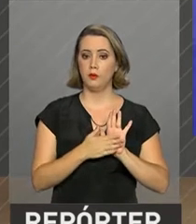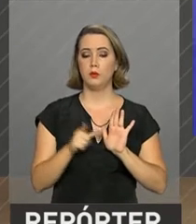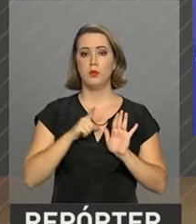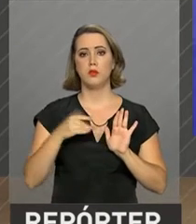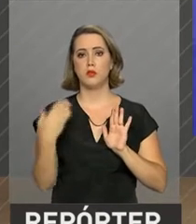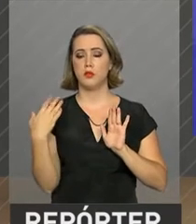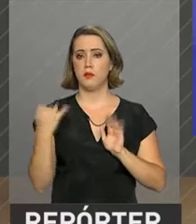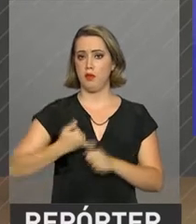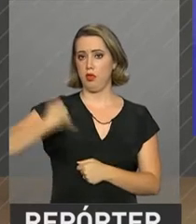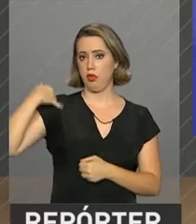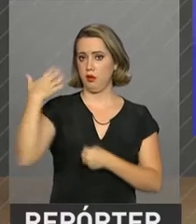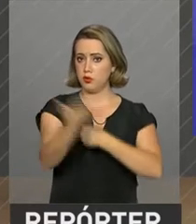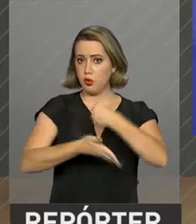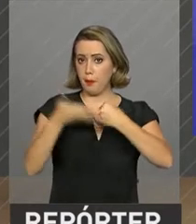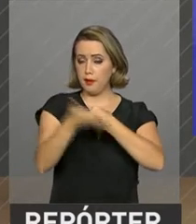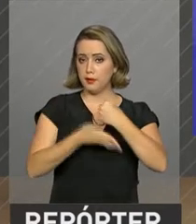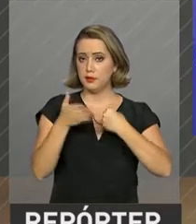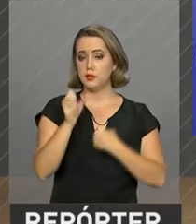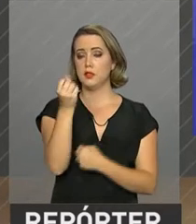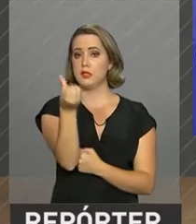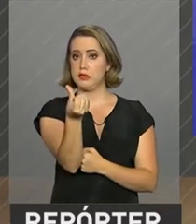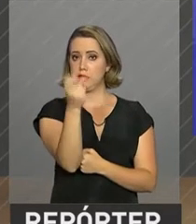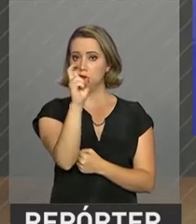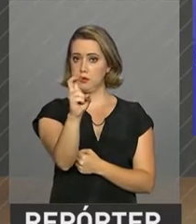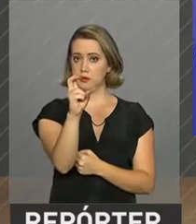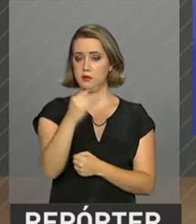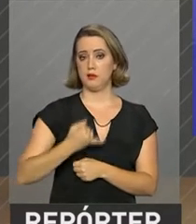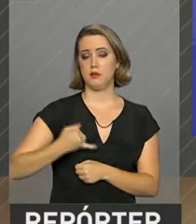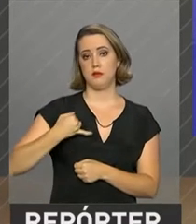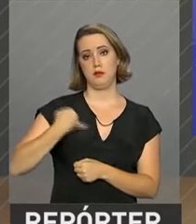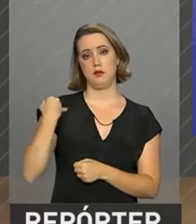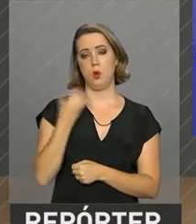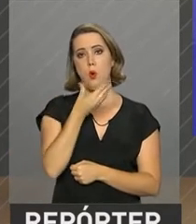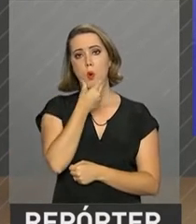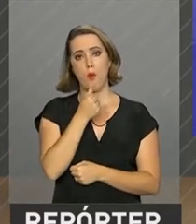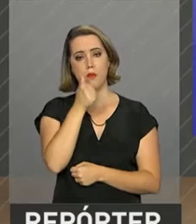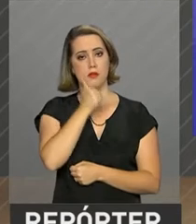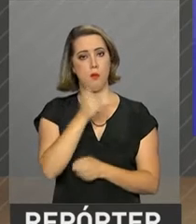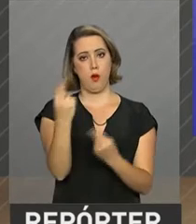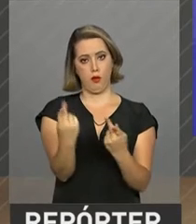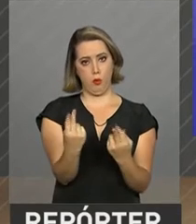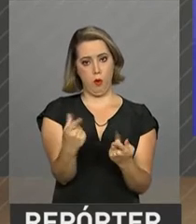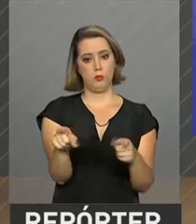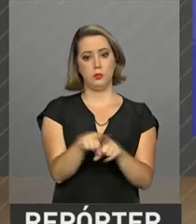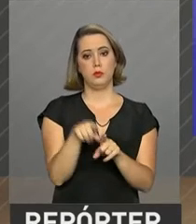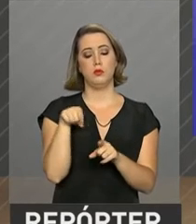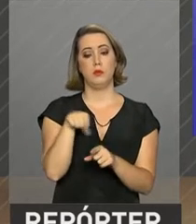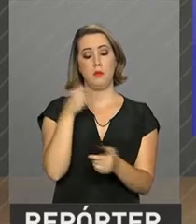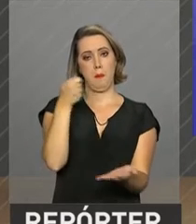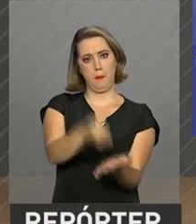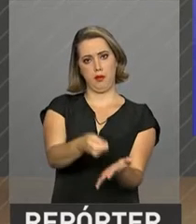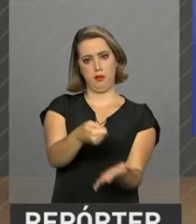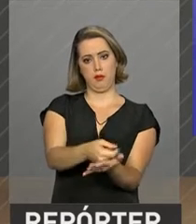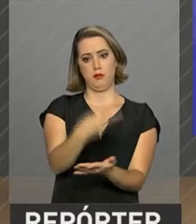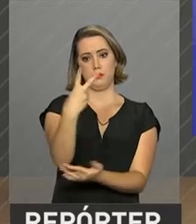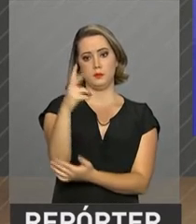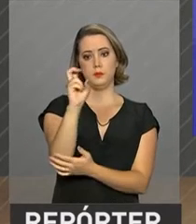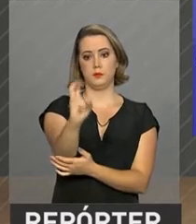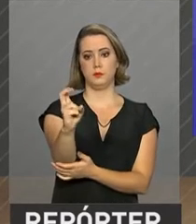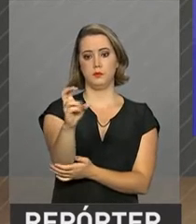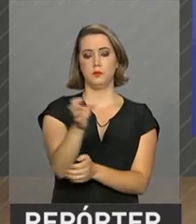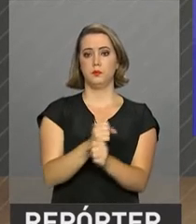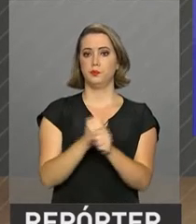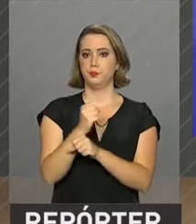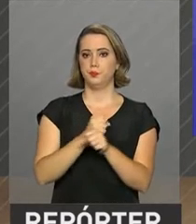mínima para aposentadoria é de 65 anos para homens e mulheres com no mínimo 25 anos de